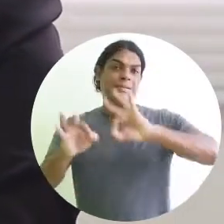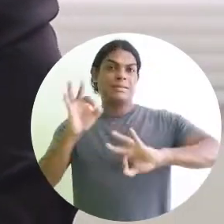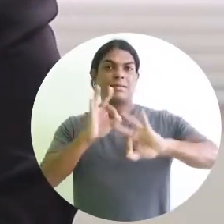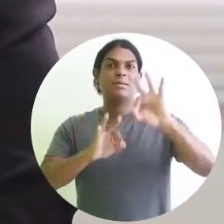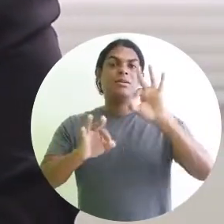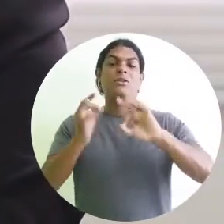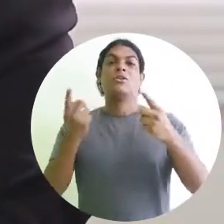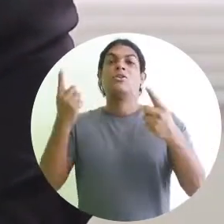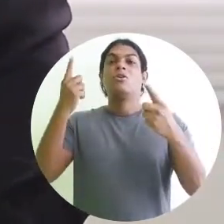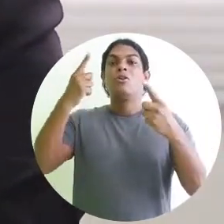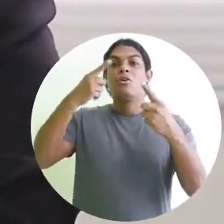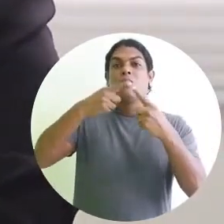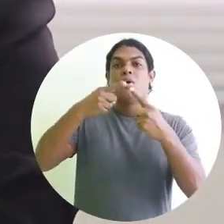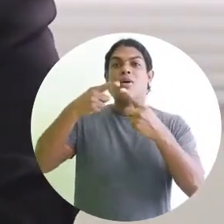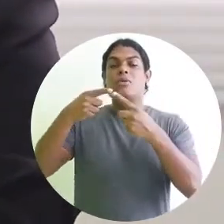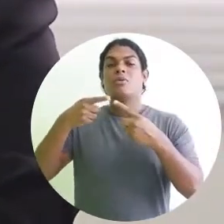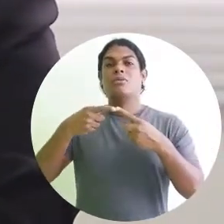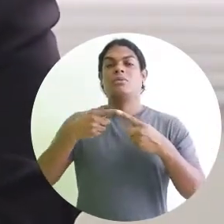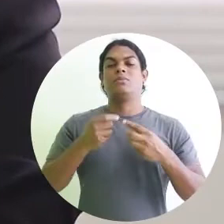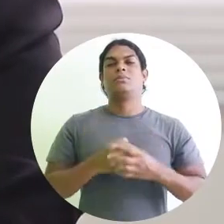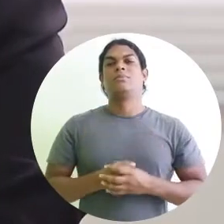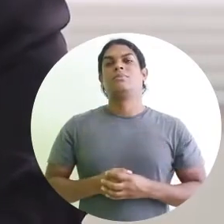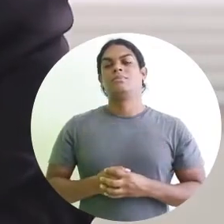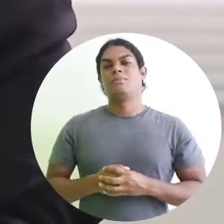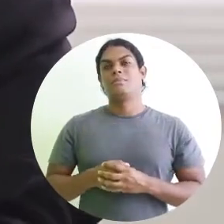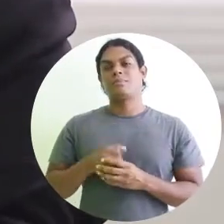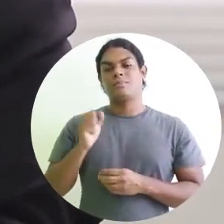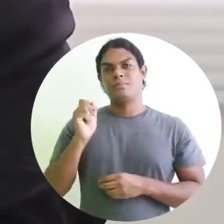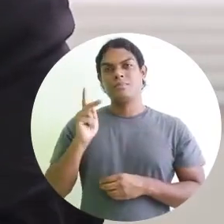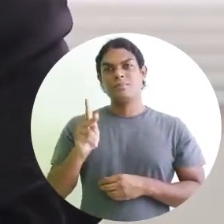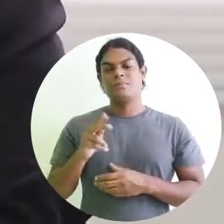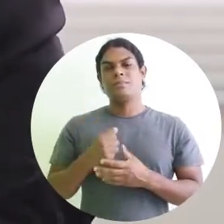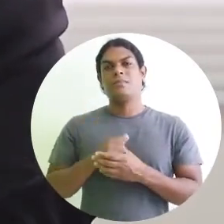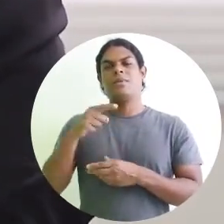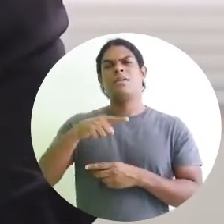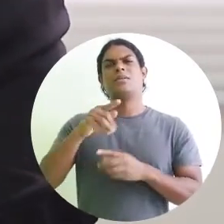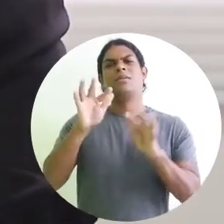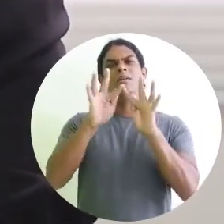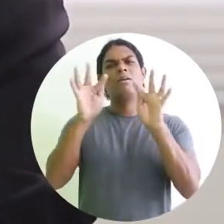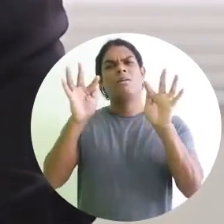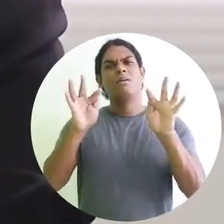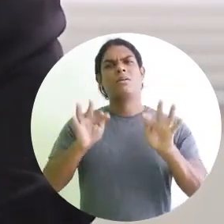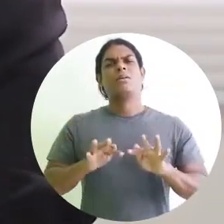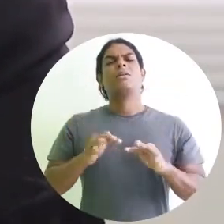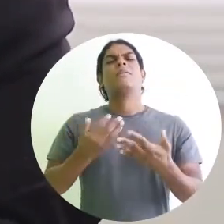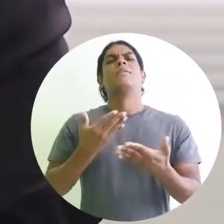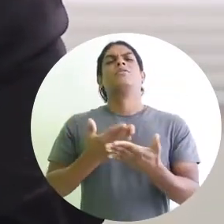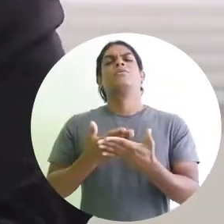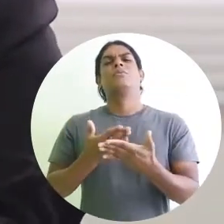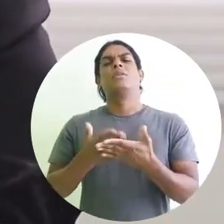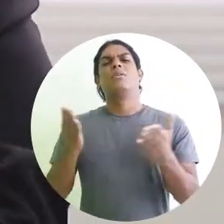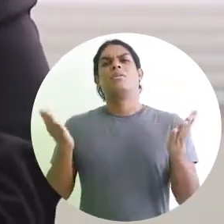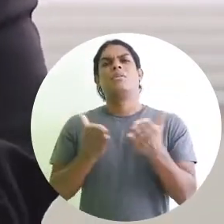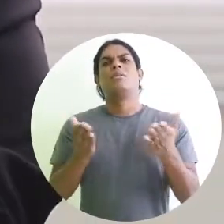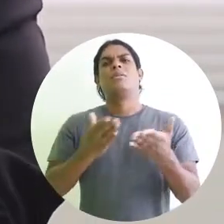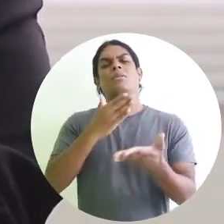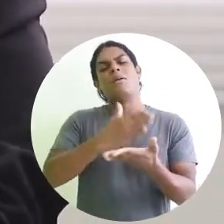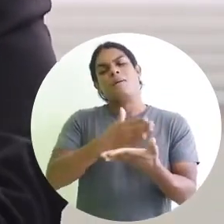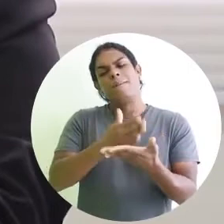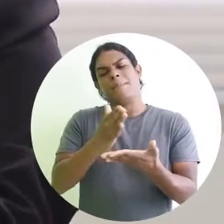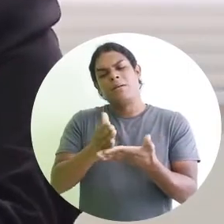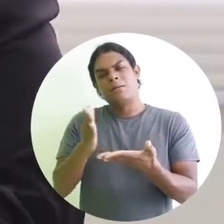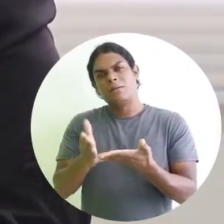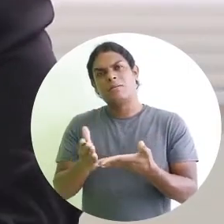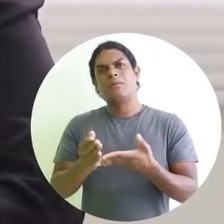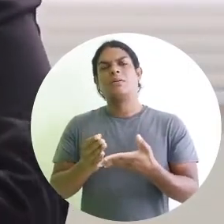valor da sua conta ou dos seus créditos, ok? Esta forma, a gente vai ver um passo a passo agora, que eu vou melhor